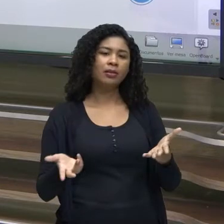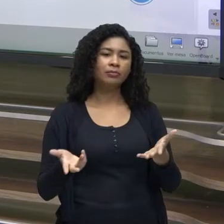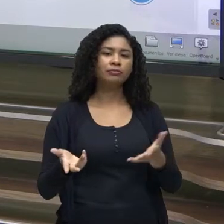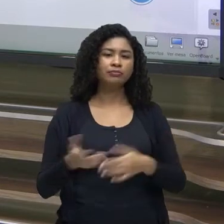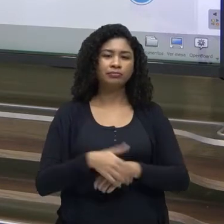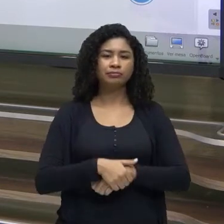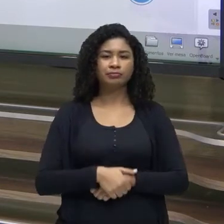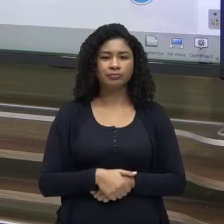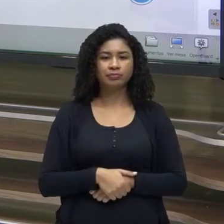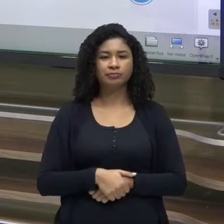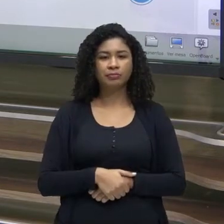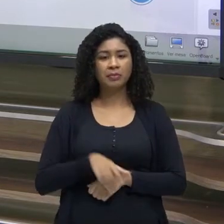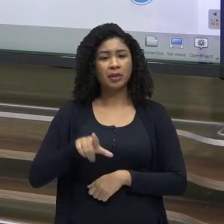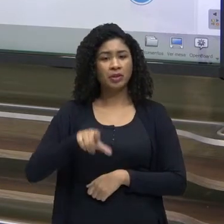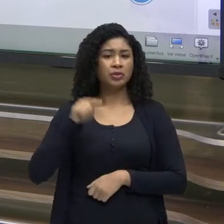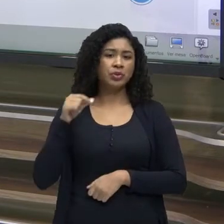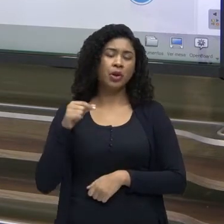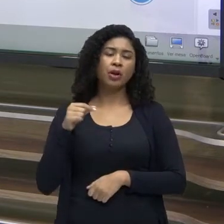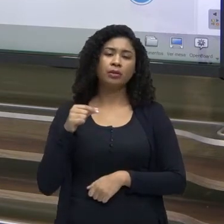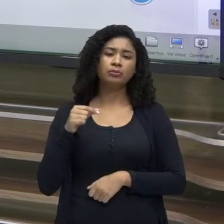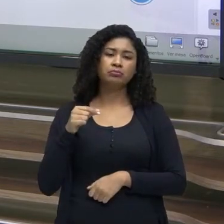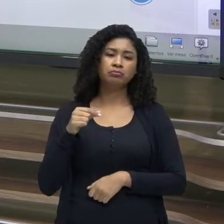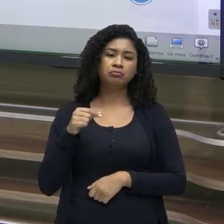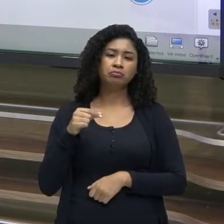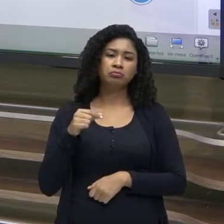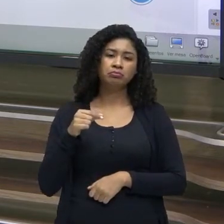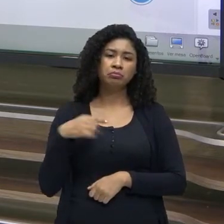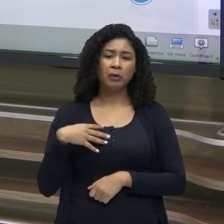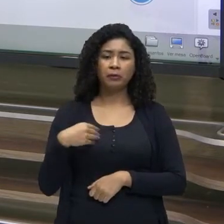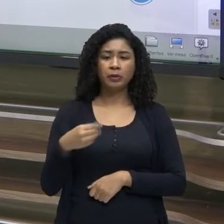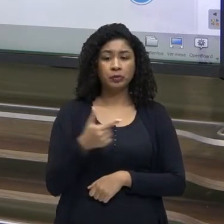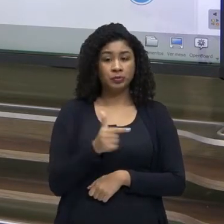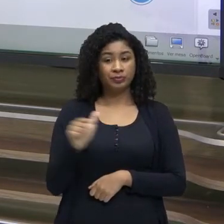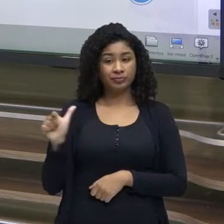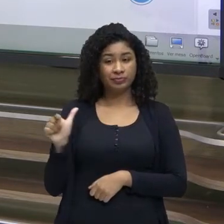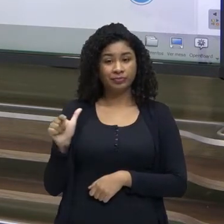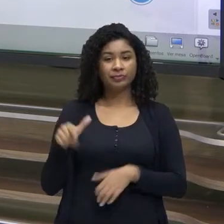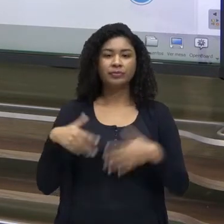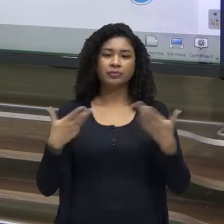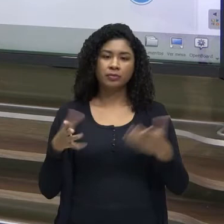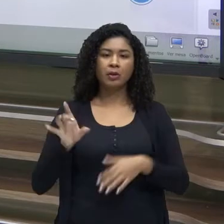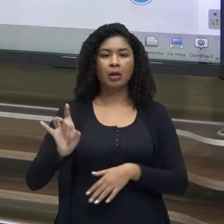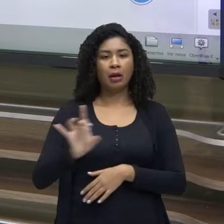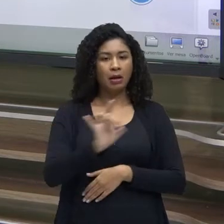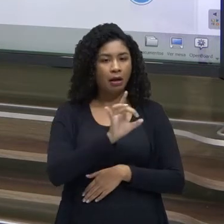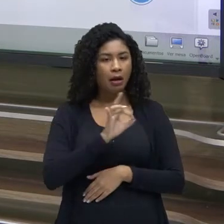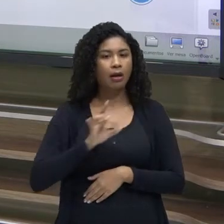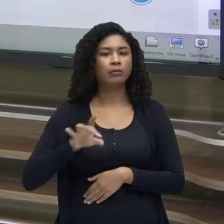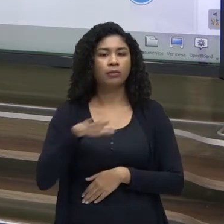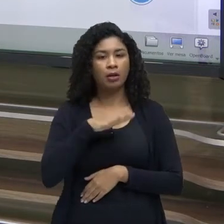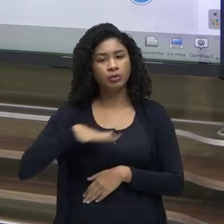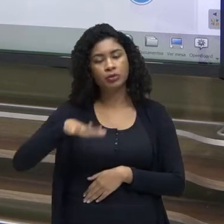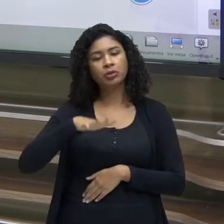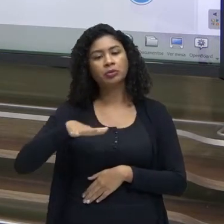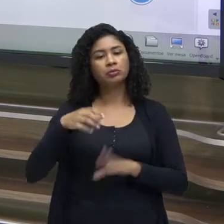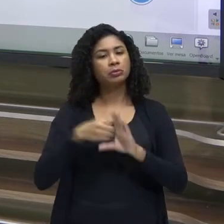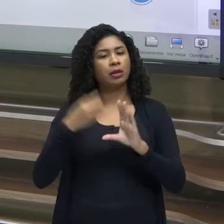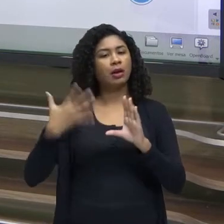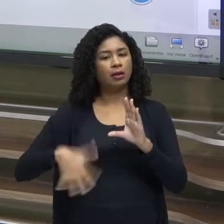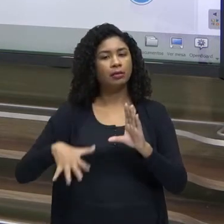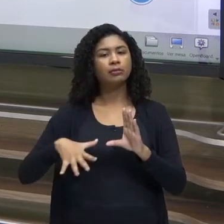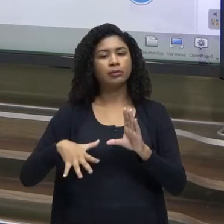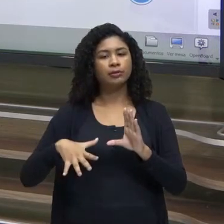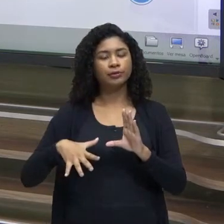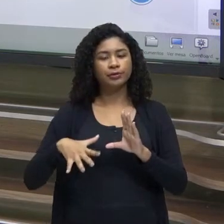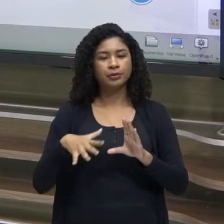segundo momento ou desconsiderando a opção de ter filhos. Então, aí cada continente acaba tendo a sua característica cada vez mais